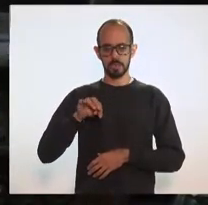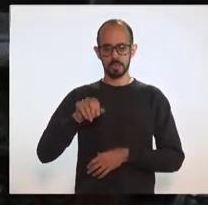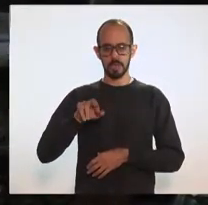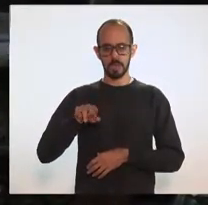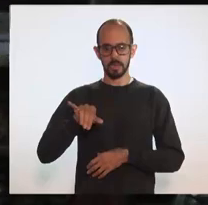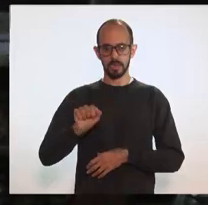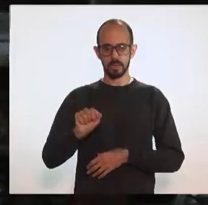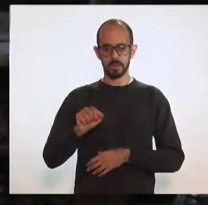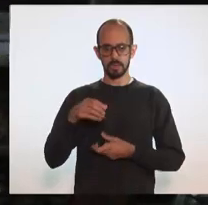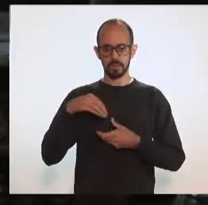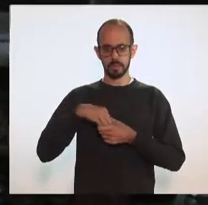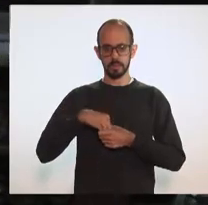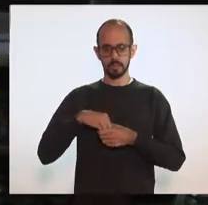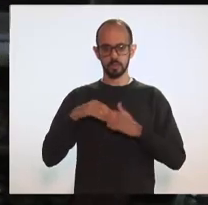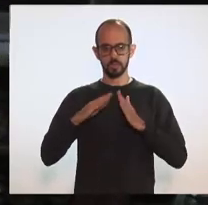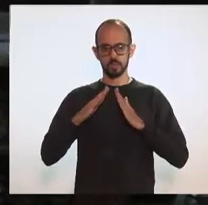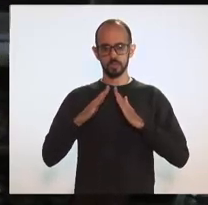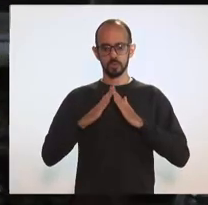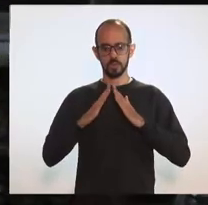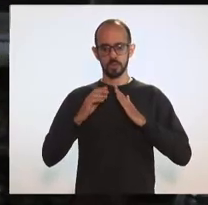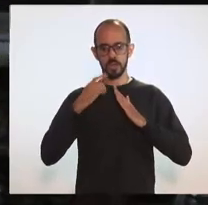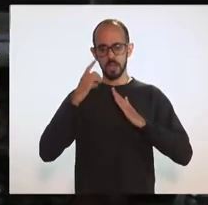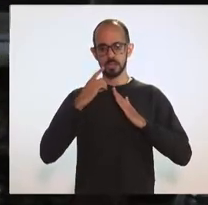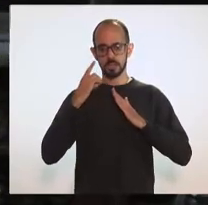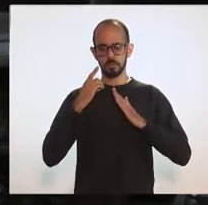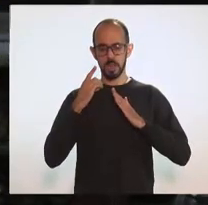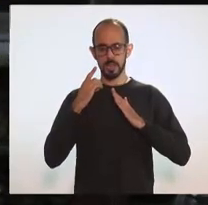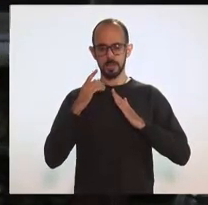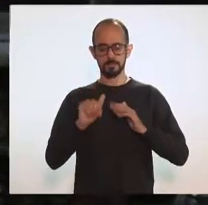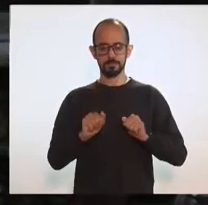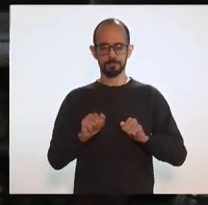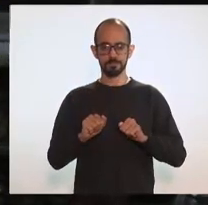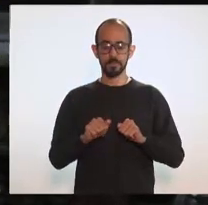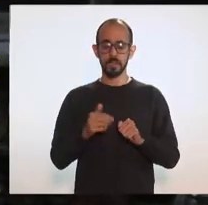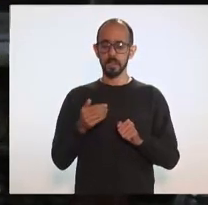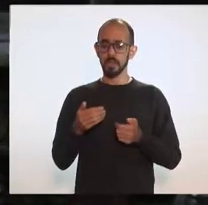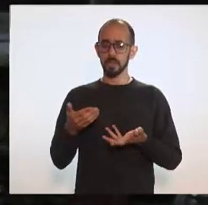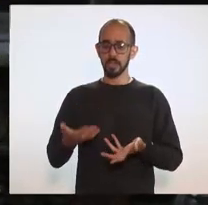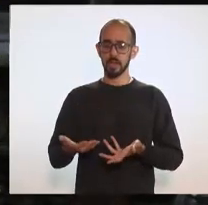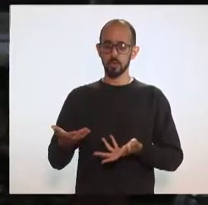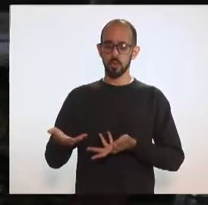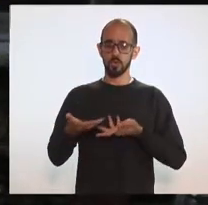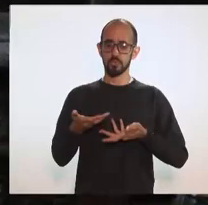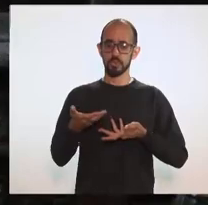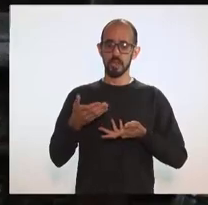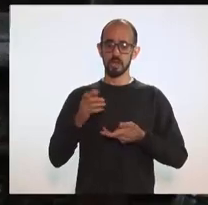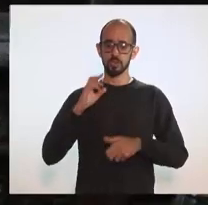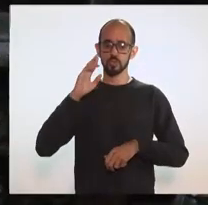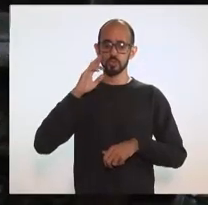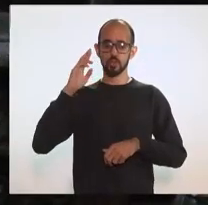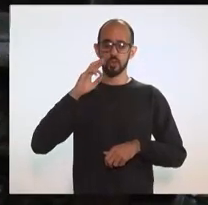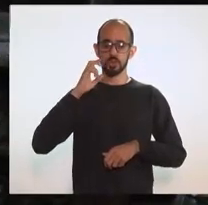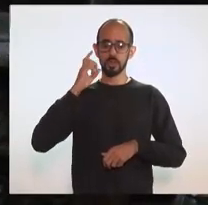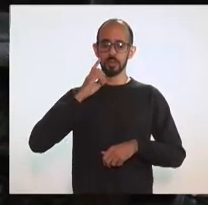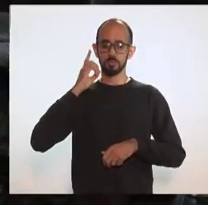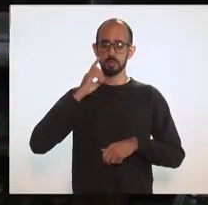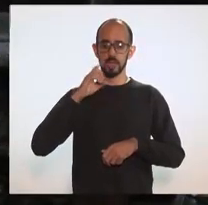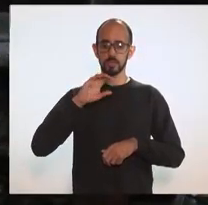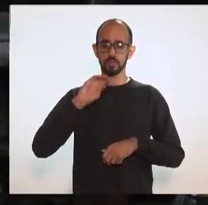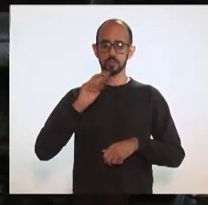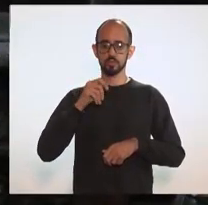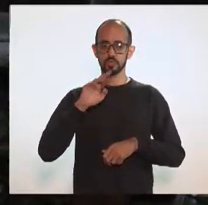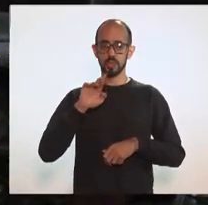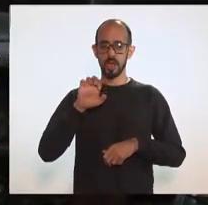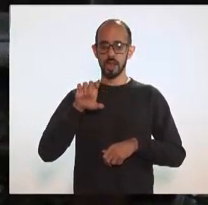Assembleia Legislativa e isso é fundamental importante gostaria de convidar o Excelentíssimo Senhor Deputado Charles